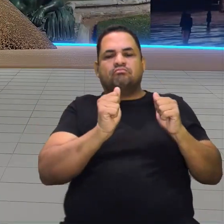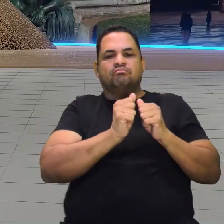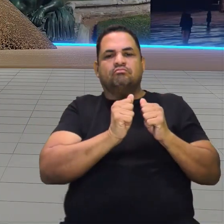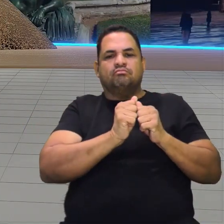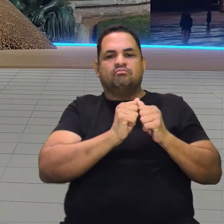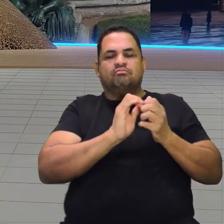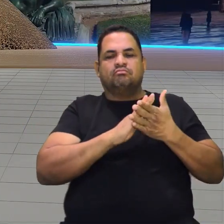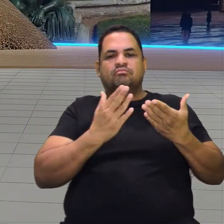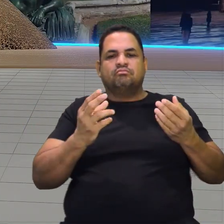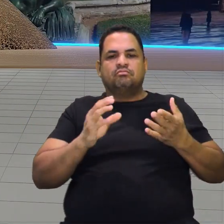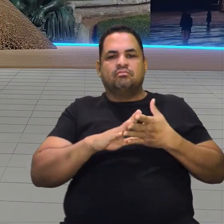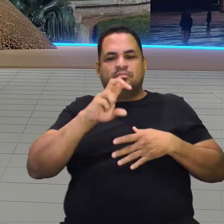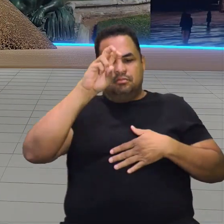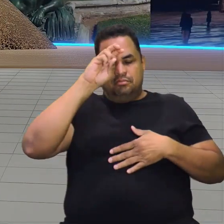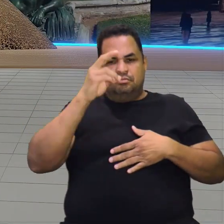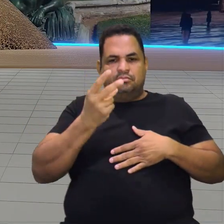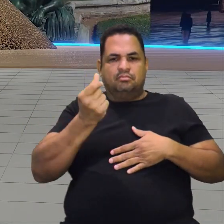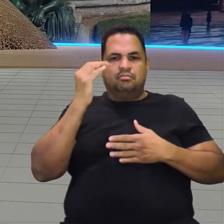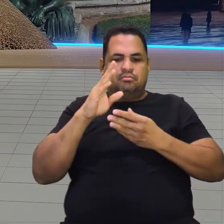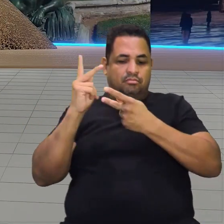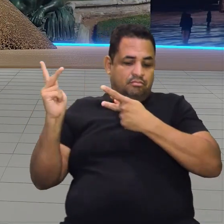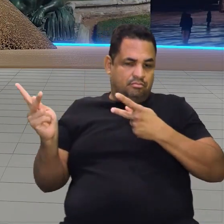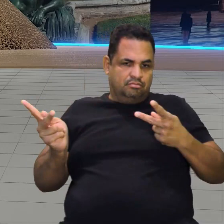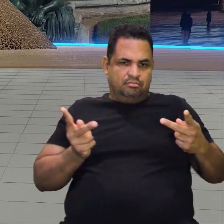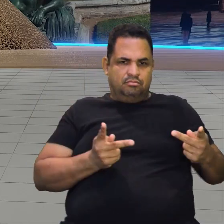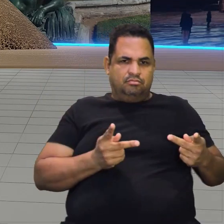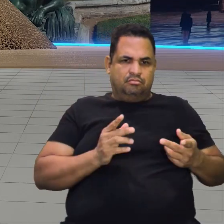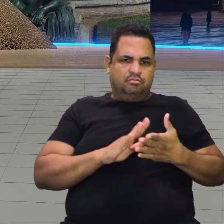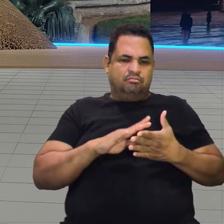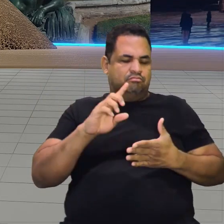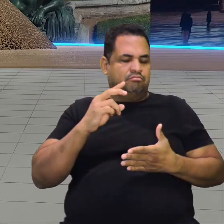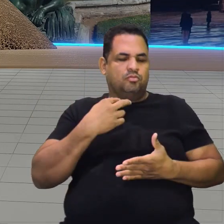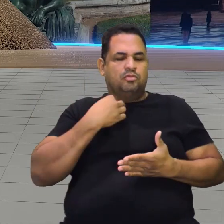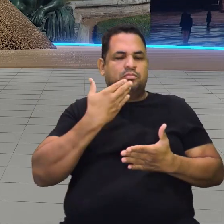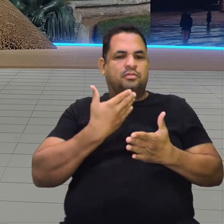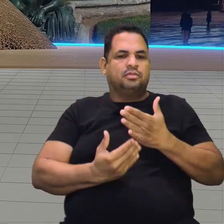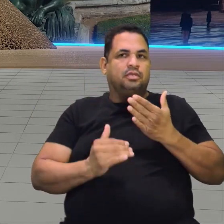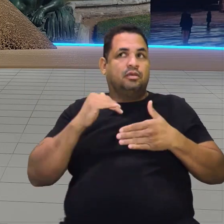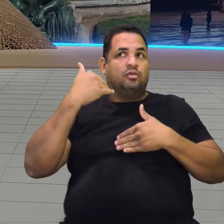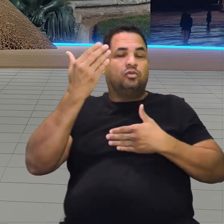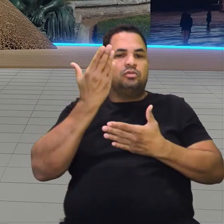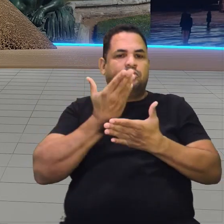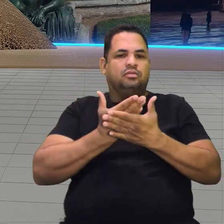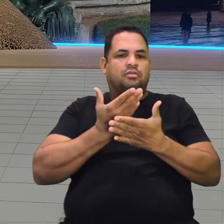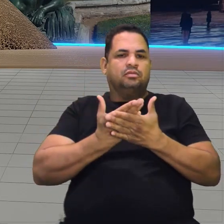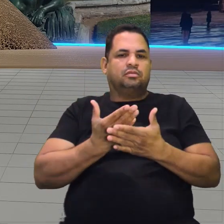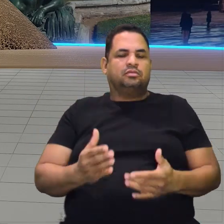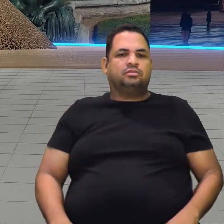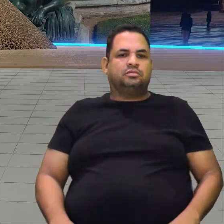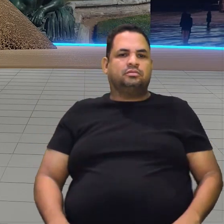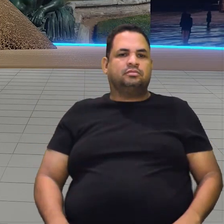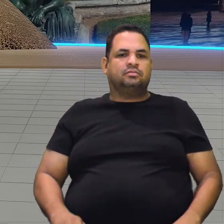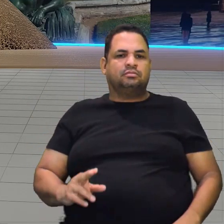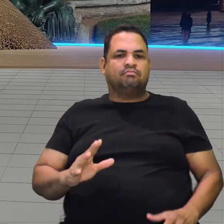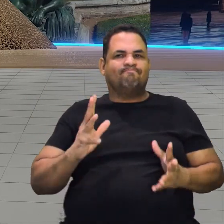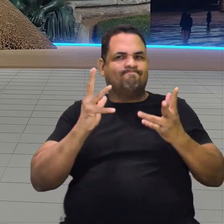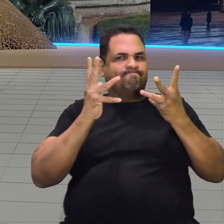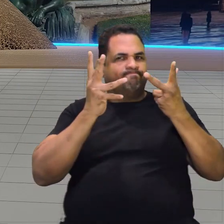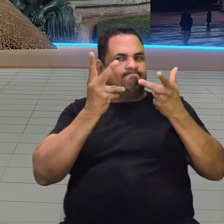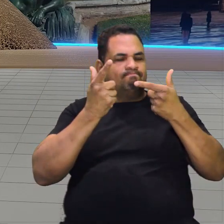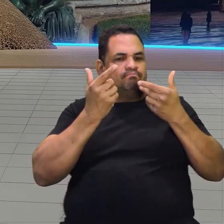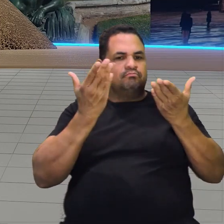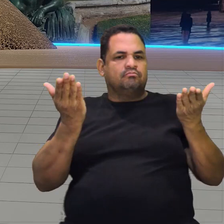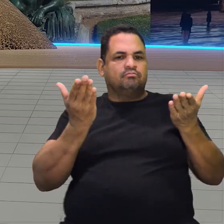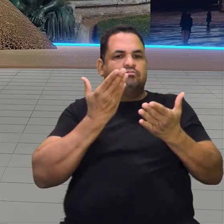Egito Antigo. Eu convido para vocês, não perca a próxima aula. Próxima aula sensacional.